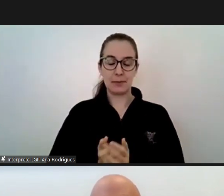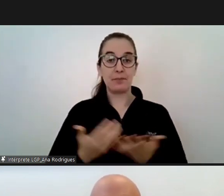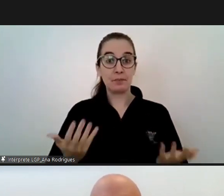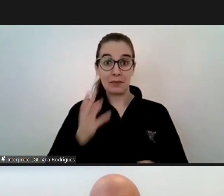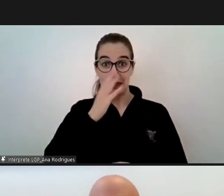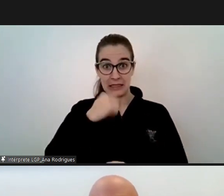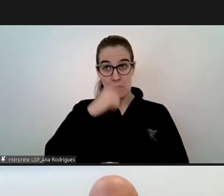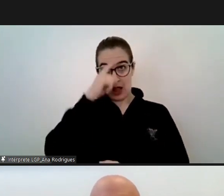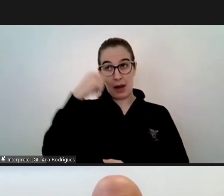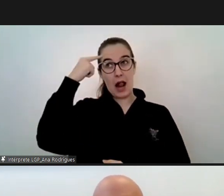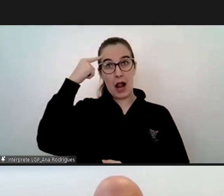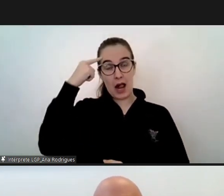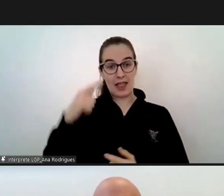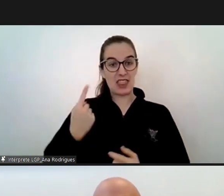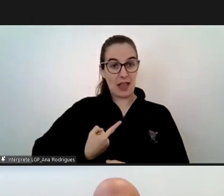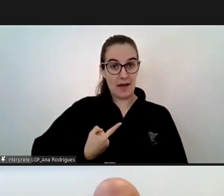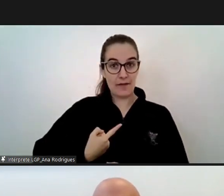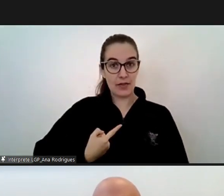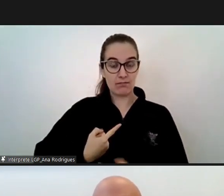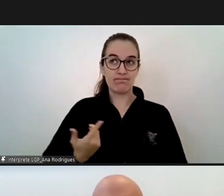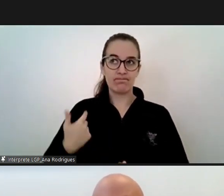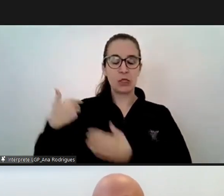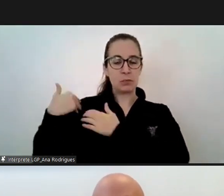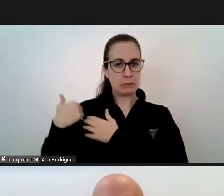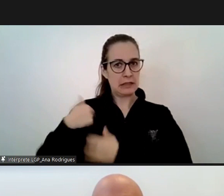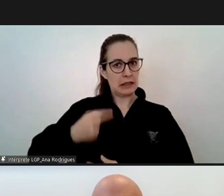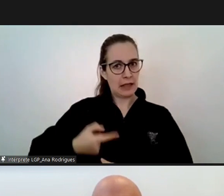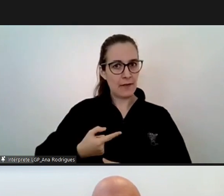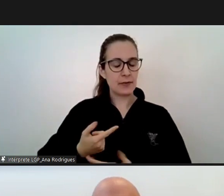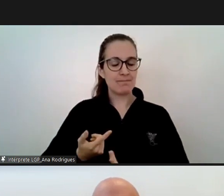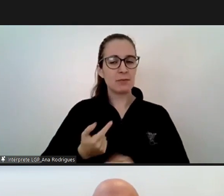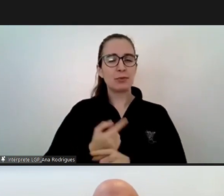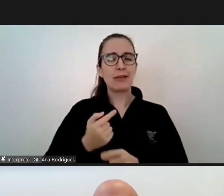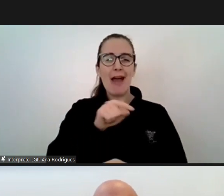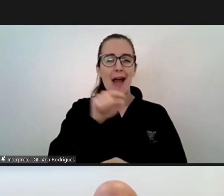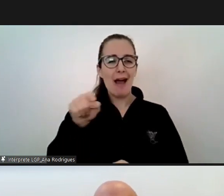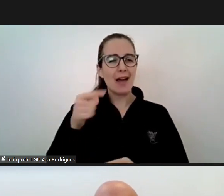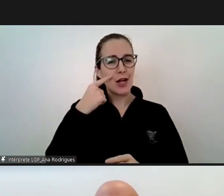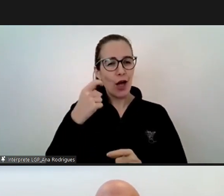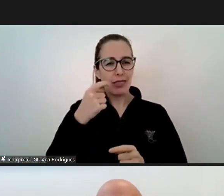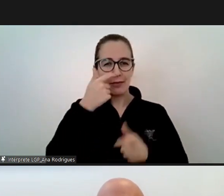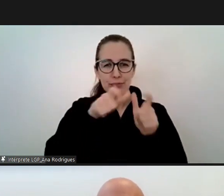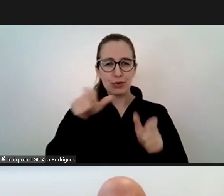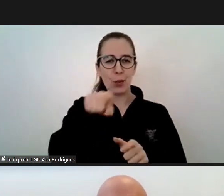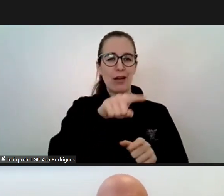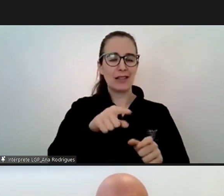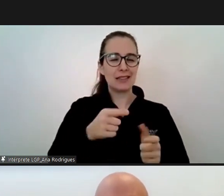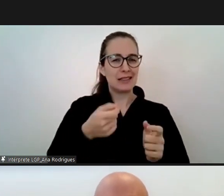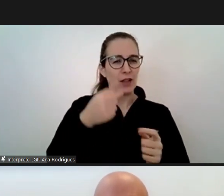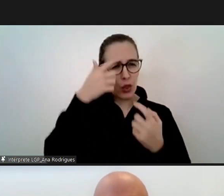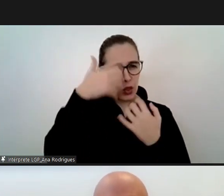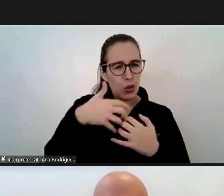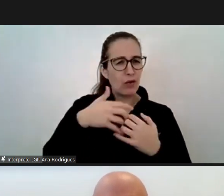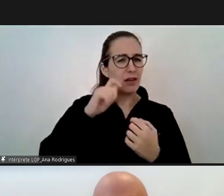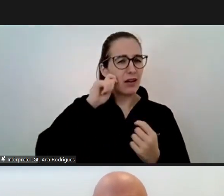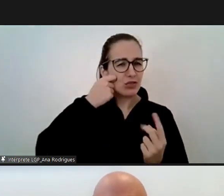e essa é uma responsabilidade também dos nossos dias, em tempos em que muitos questionam nexos de pertença, nexos de